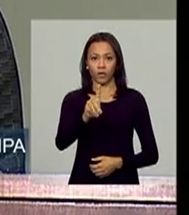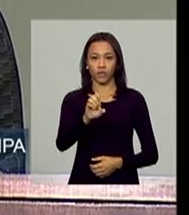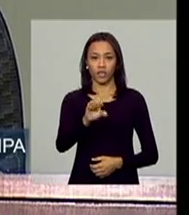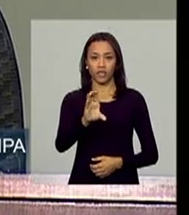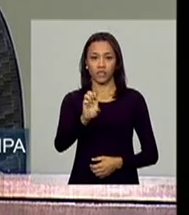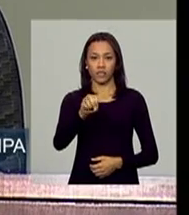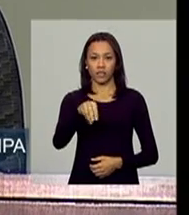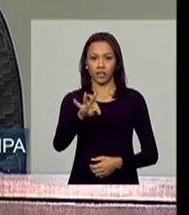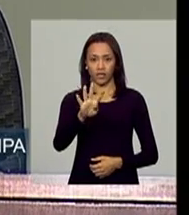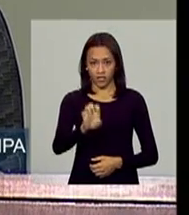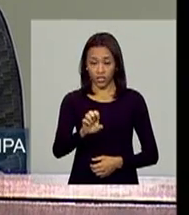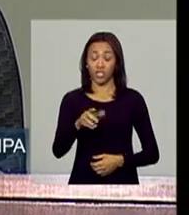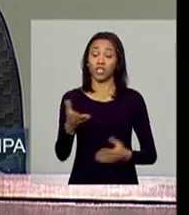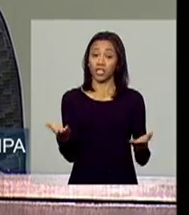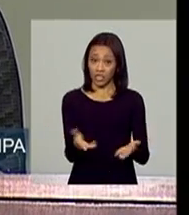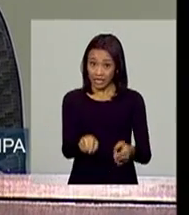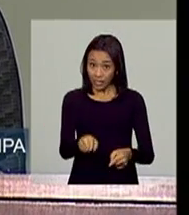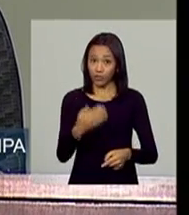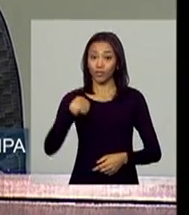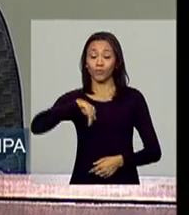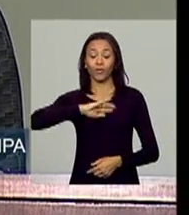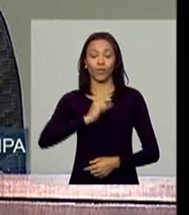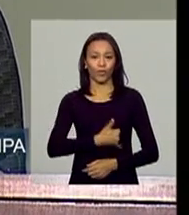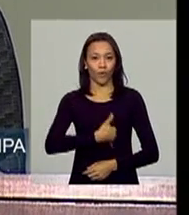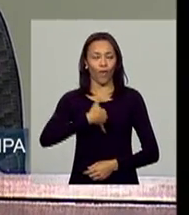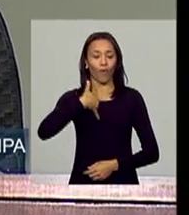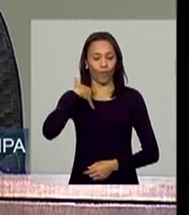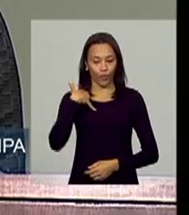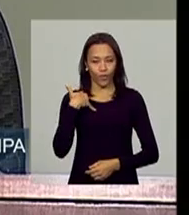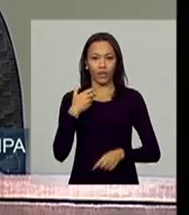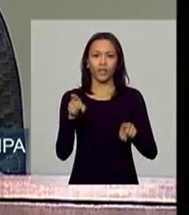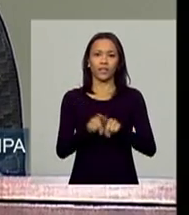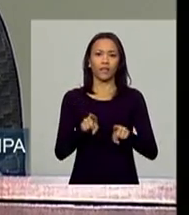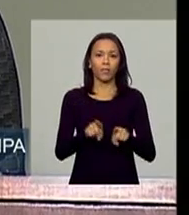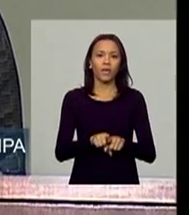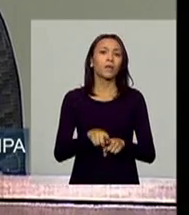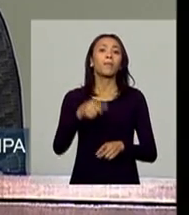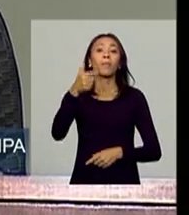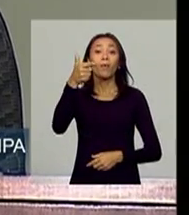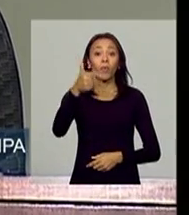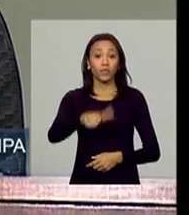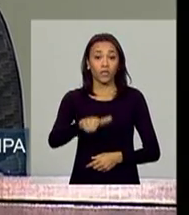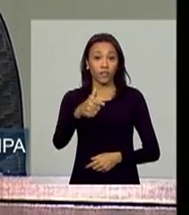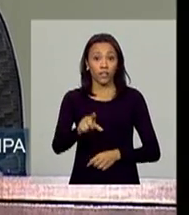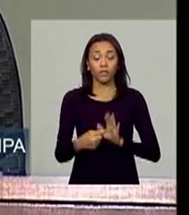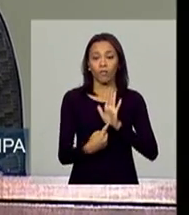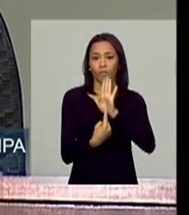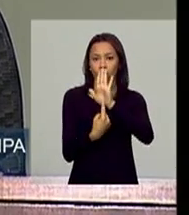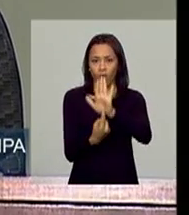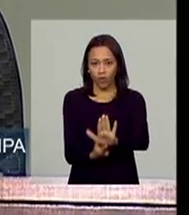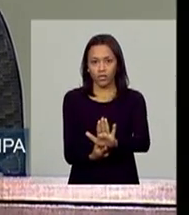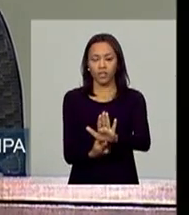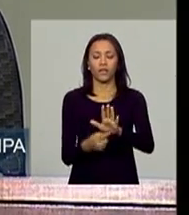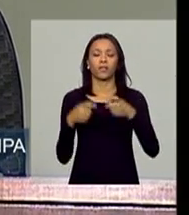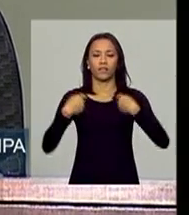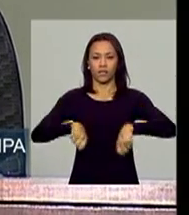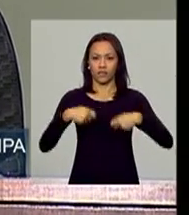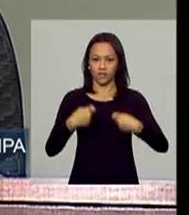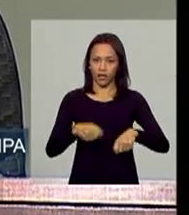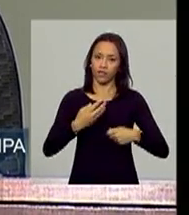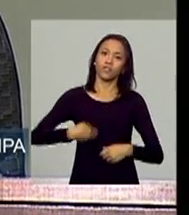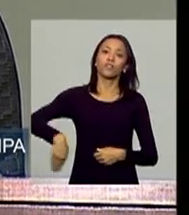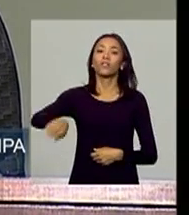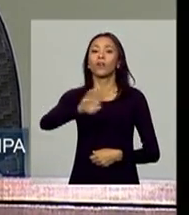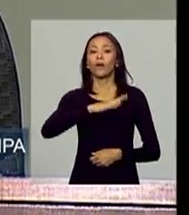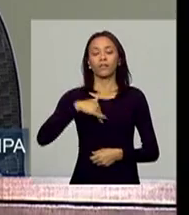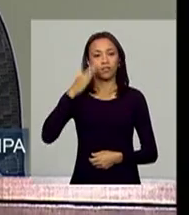nos orgulha e, mais uma vez, coloca a necessidade de